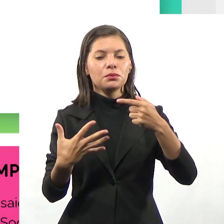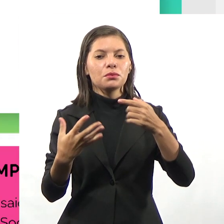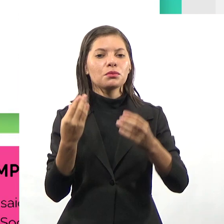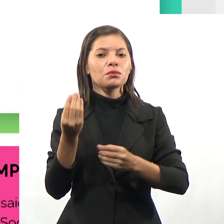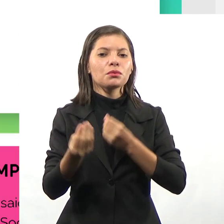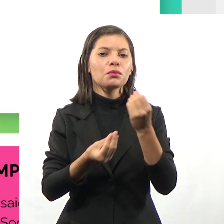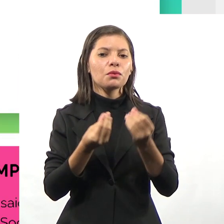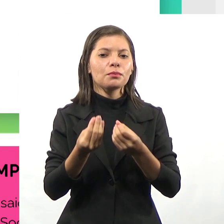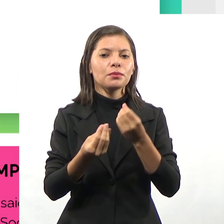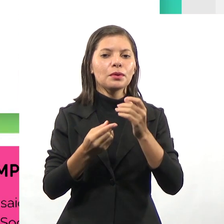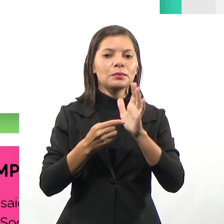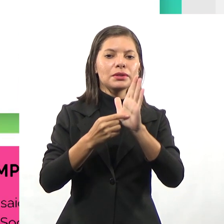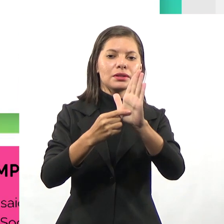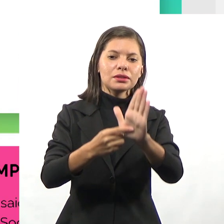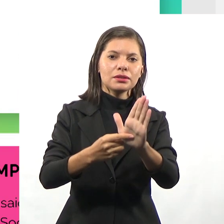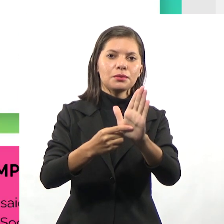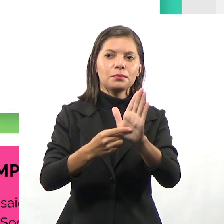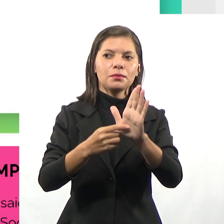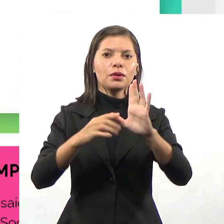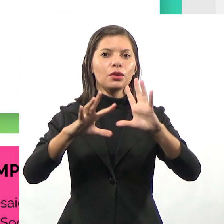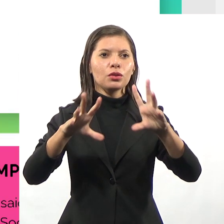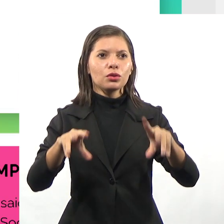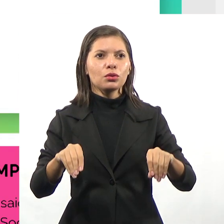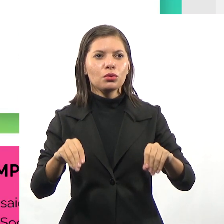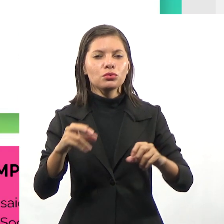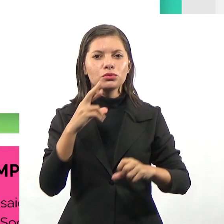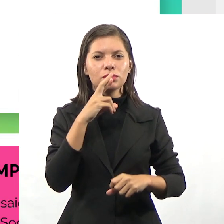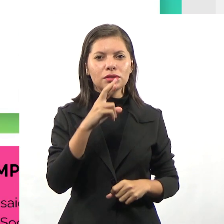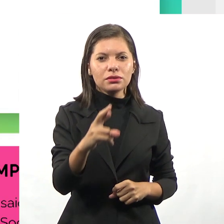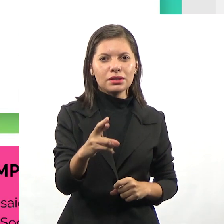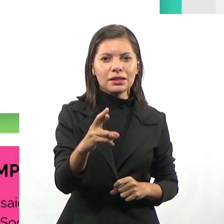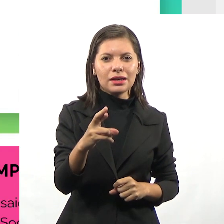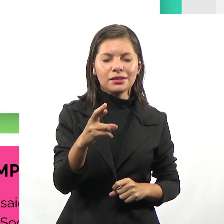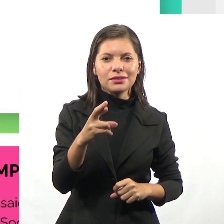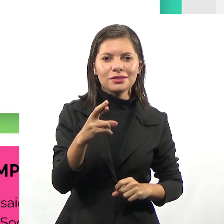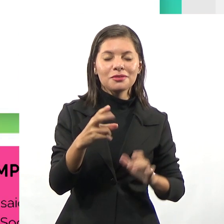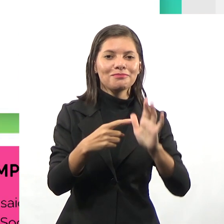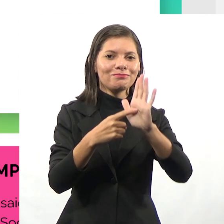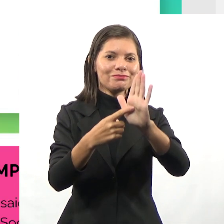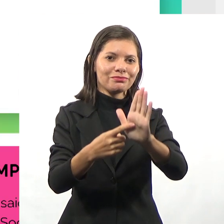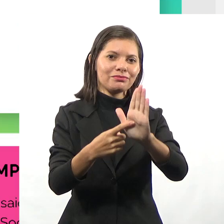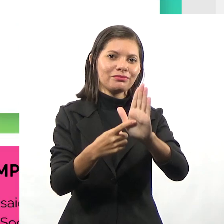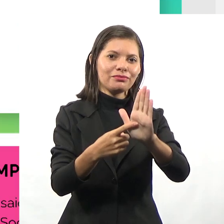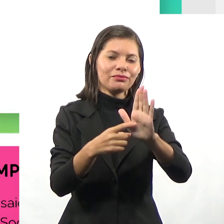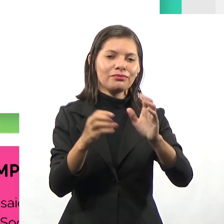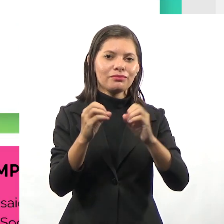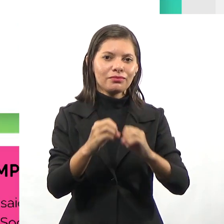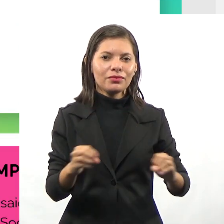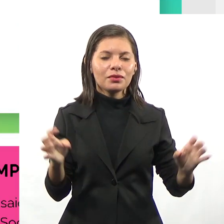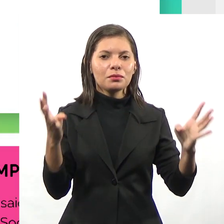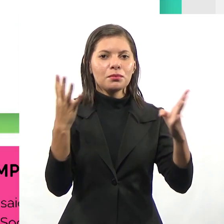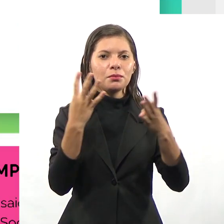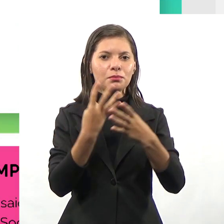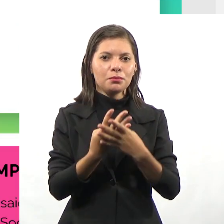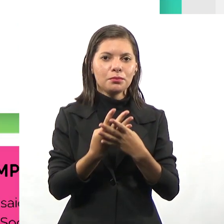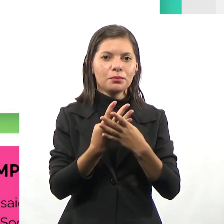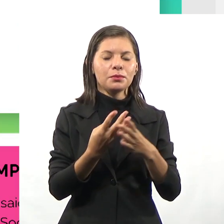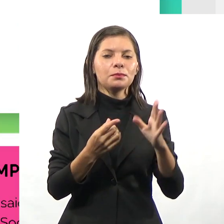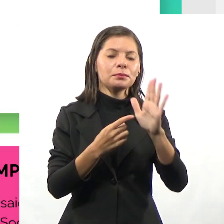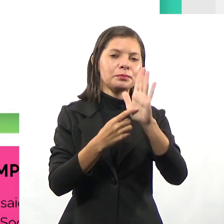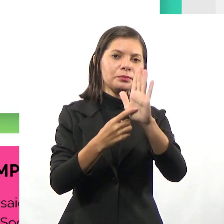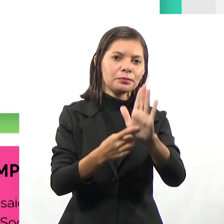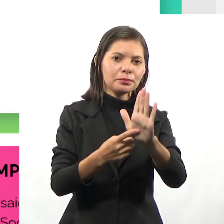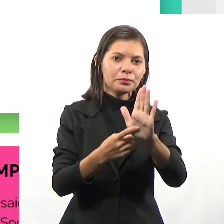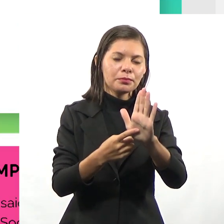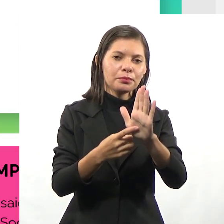esse termo vai vir no formato de apresentação. Então todos os resultados que forem apresentação de PowerPoint